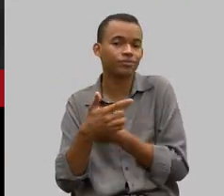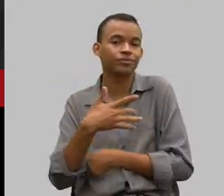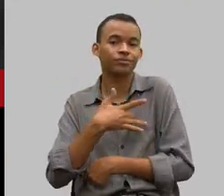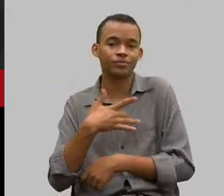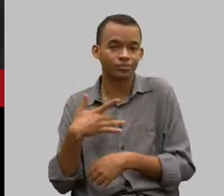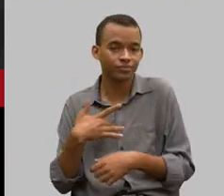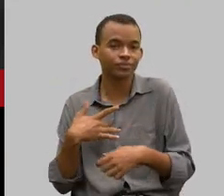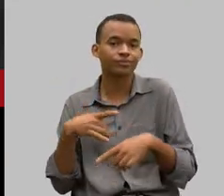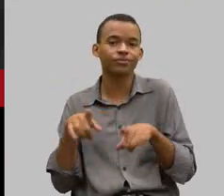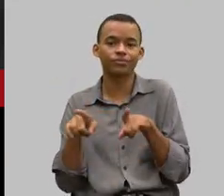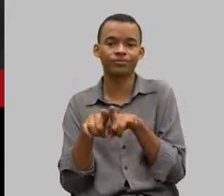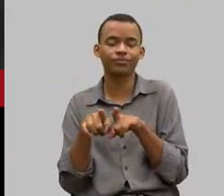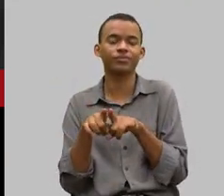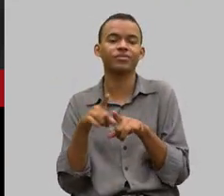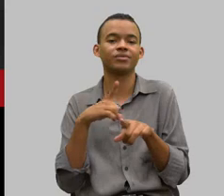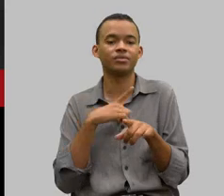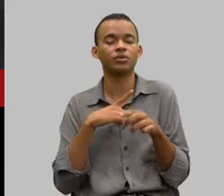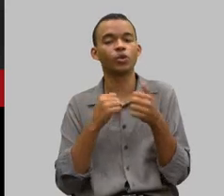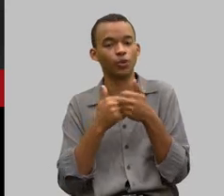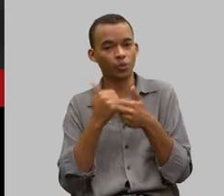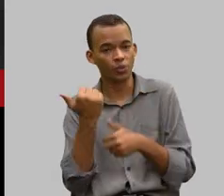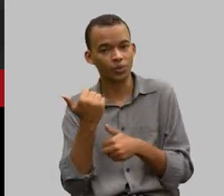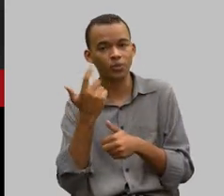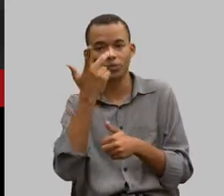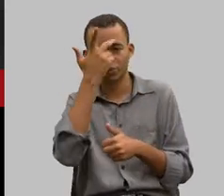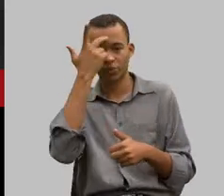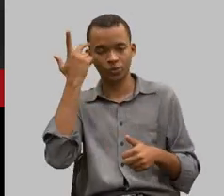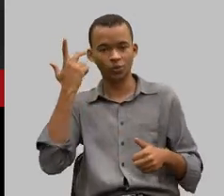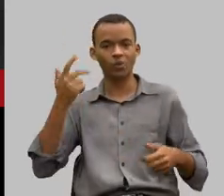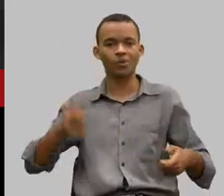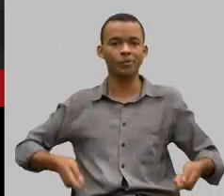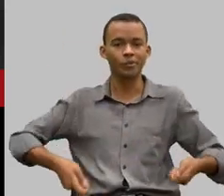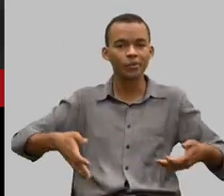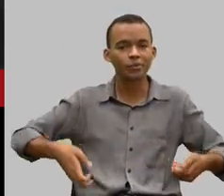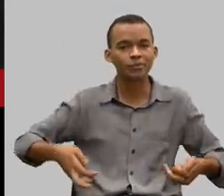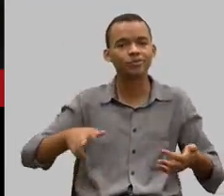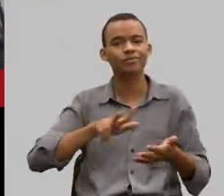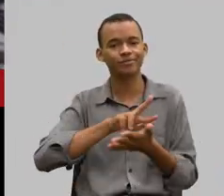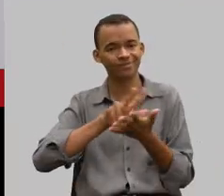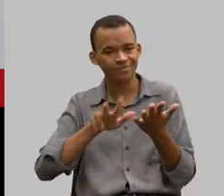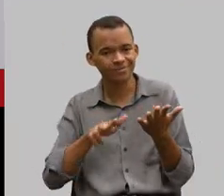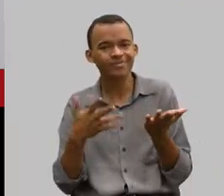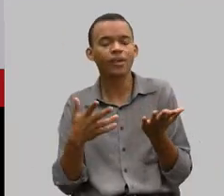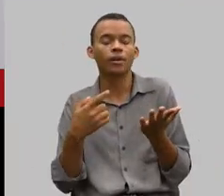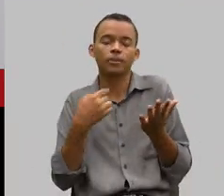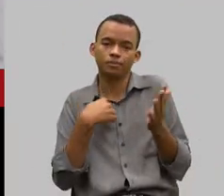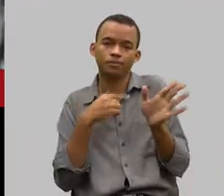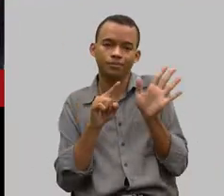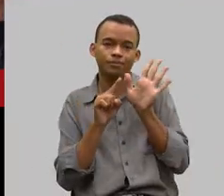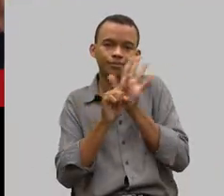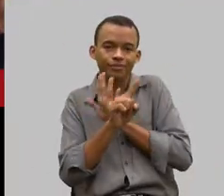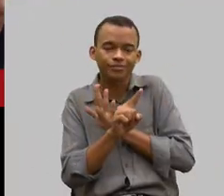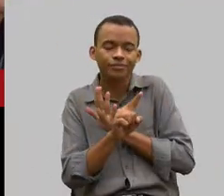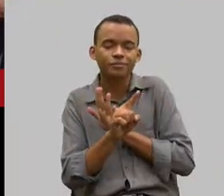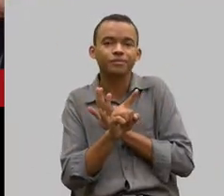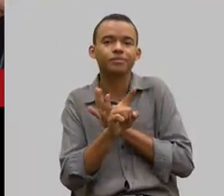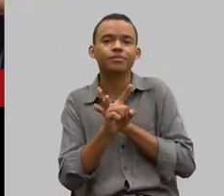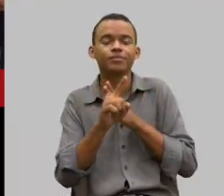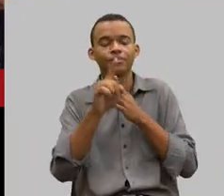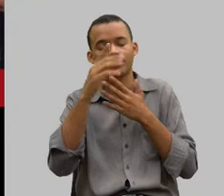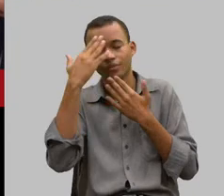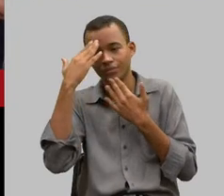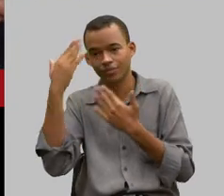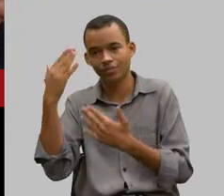tá relacionado com as ações de vossa excelência Então esse é o meu questionamento Agradeço ao presidente